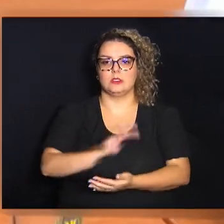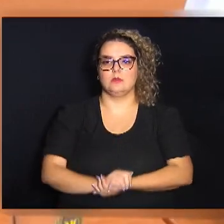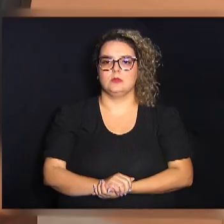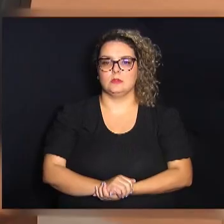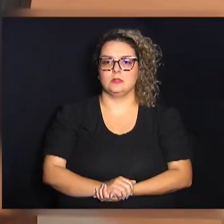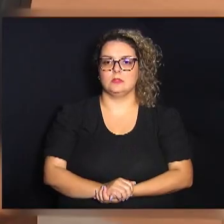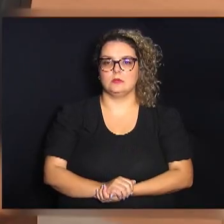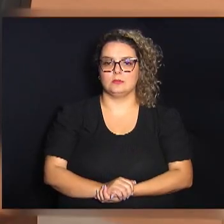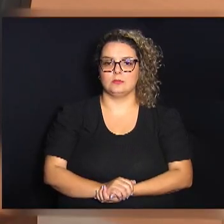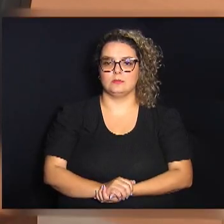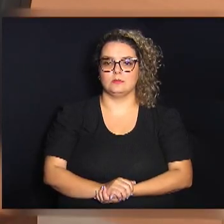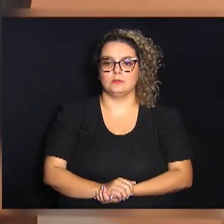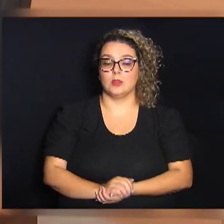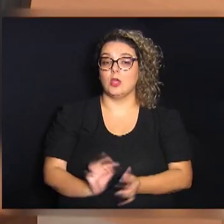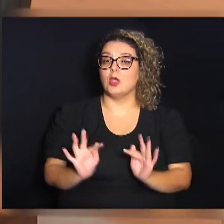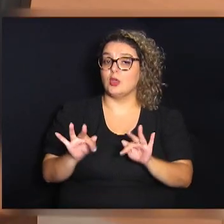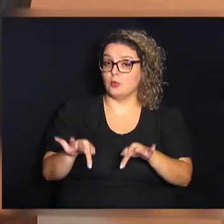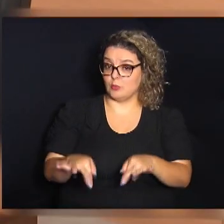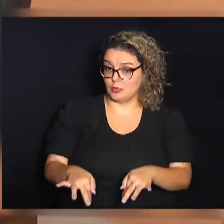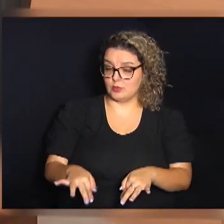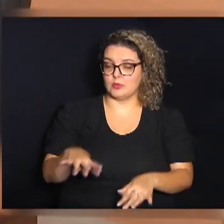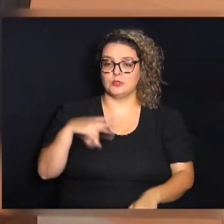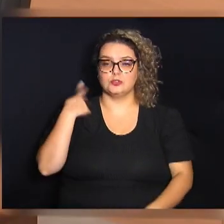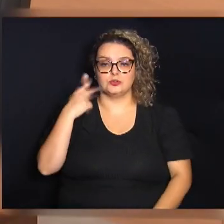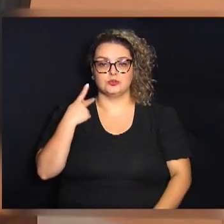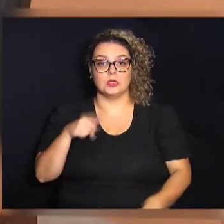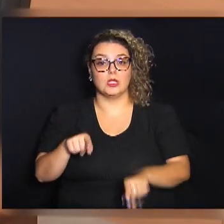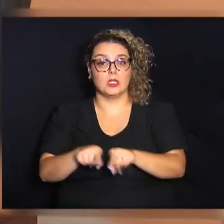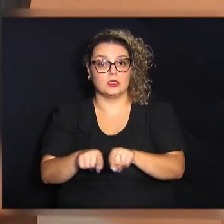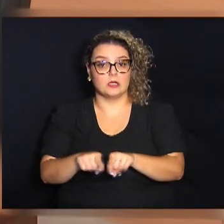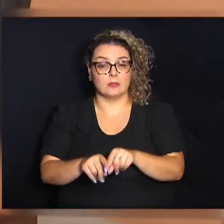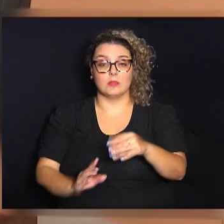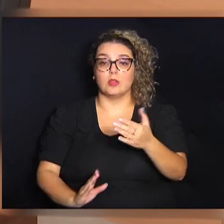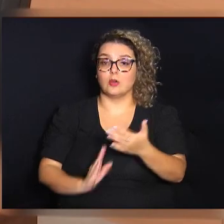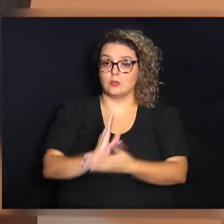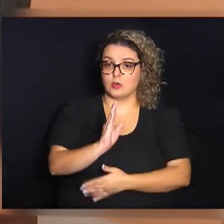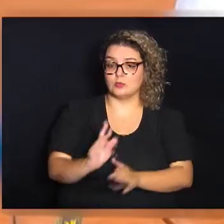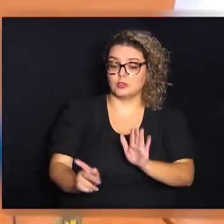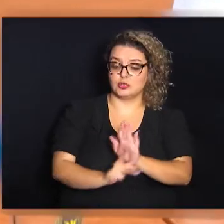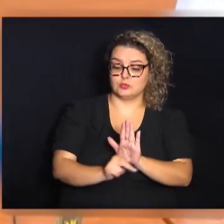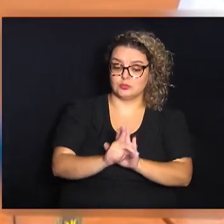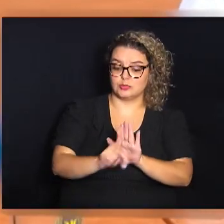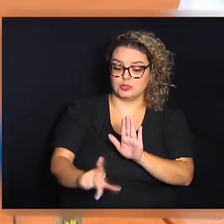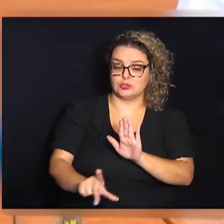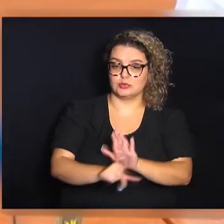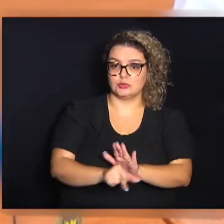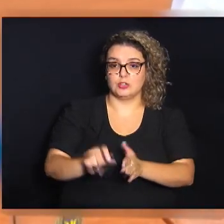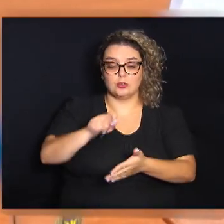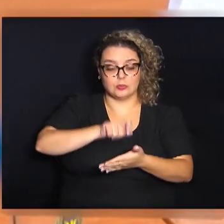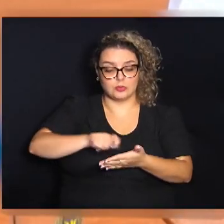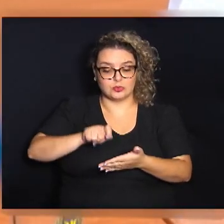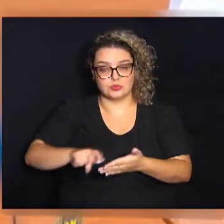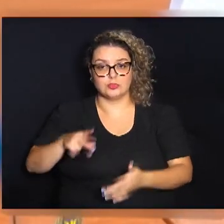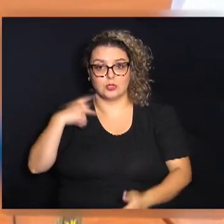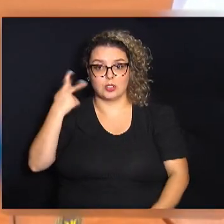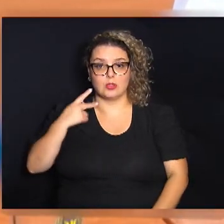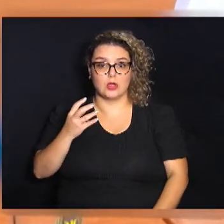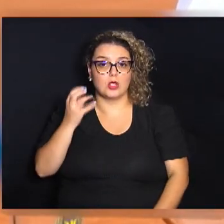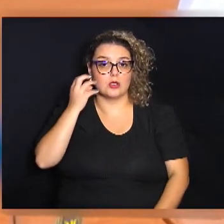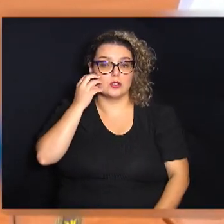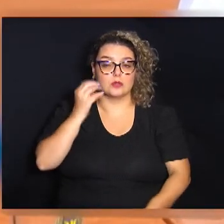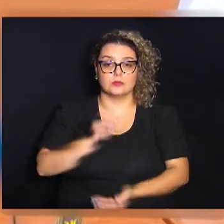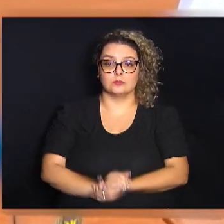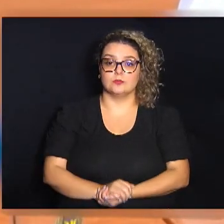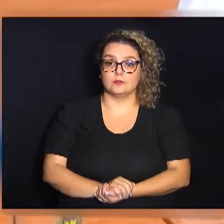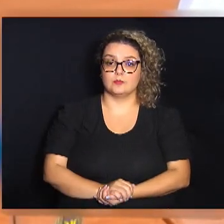pela comissão. E, por último, os vereadores também aprovaram o projeto de lei de autoria do vereador Igor Diego.